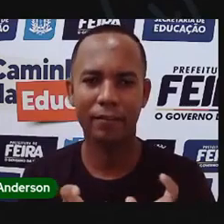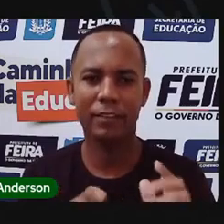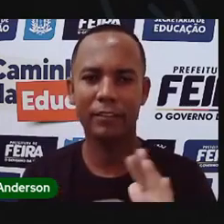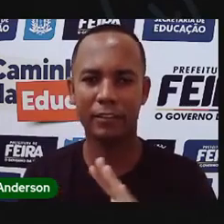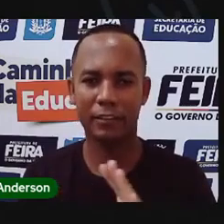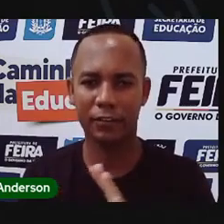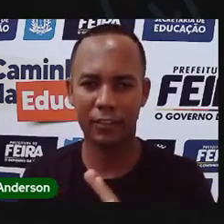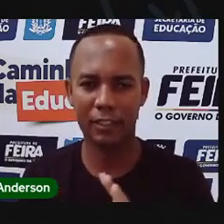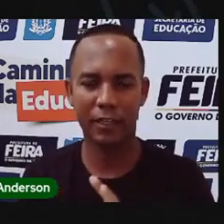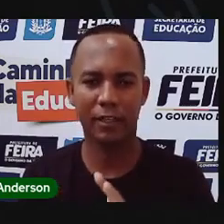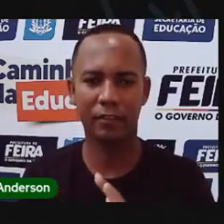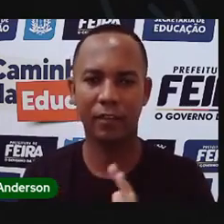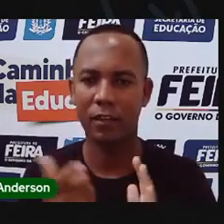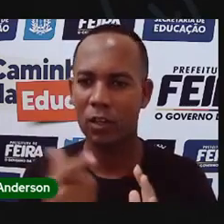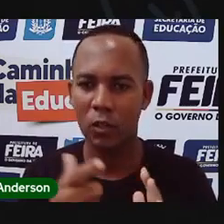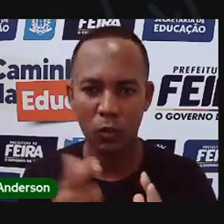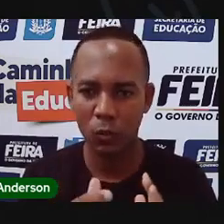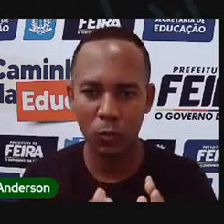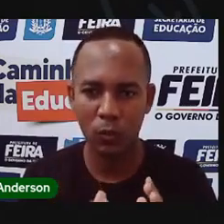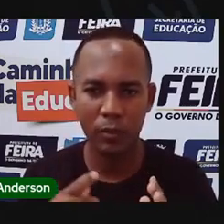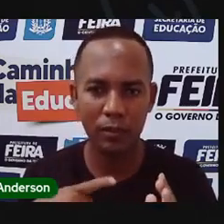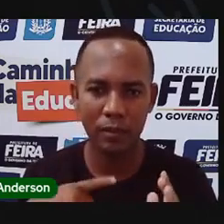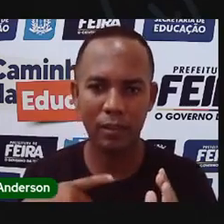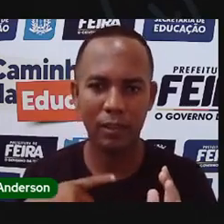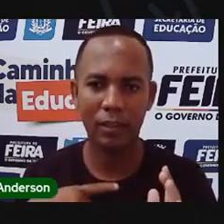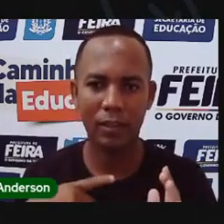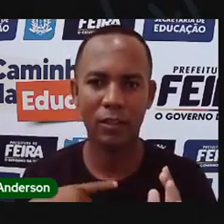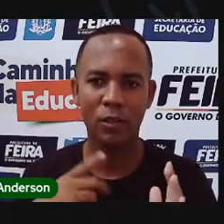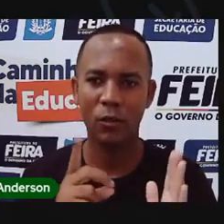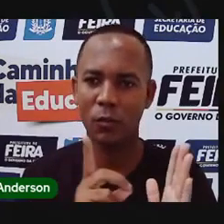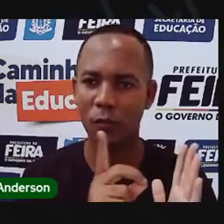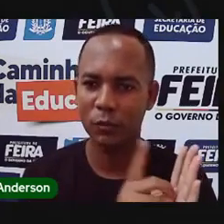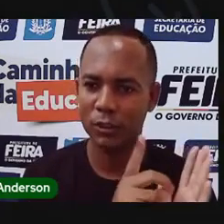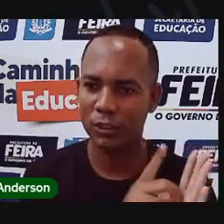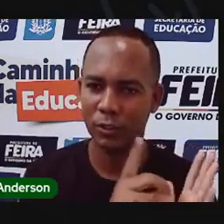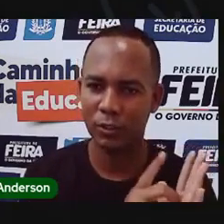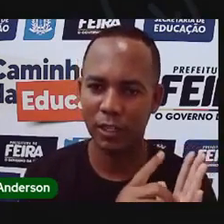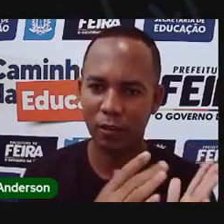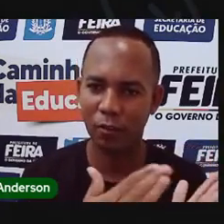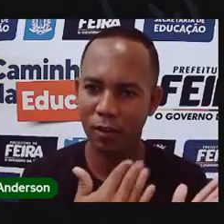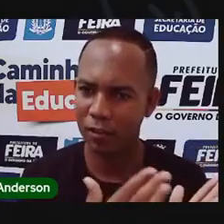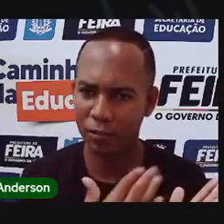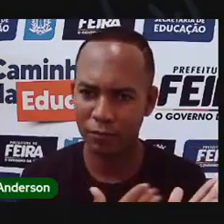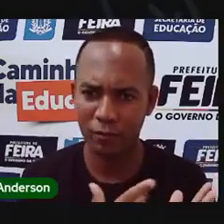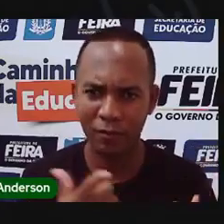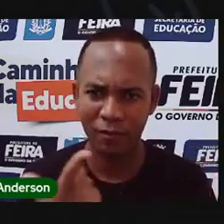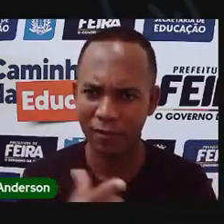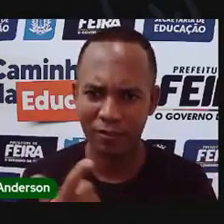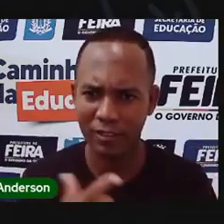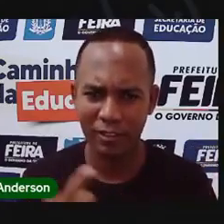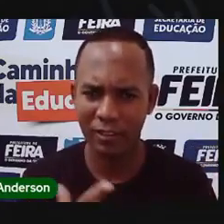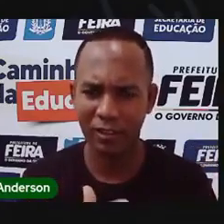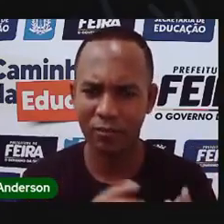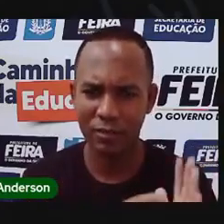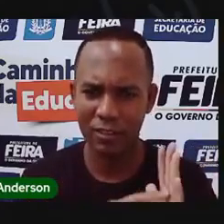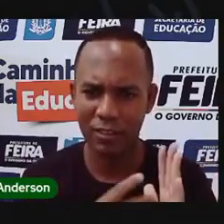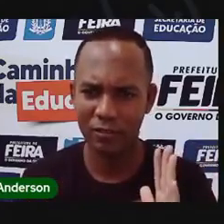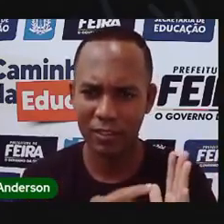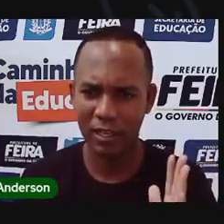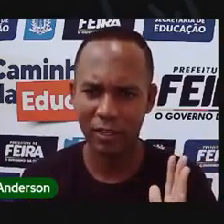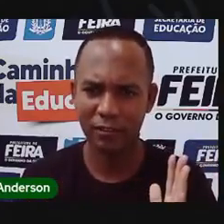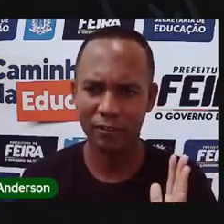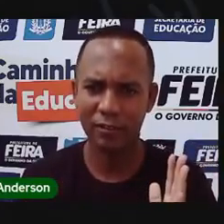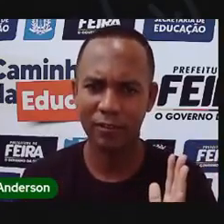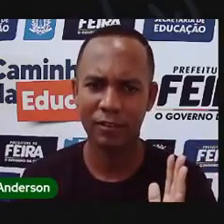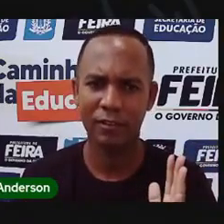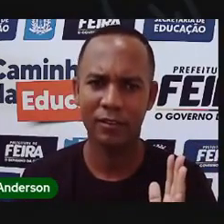quem não tem um dicionário em casa, que é aquele livro, aquele livrinho grossinho, que tem várias palavrinhas com significado, para quem